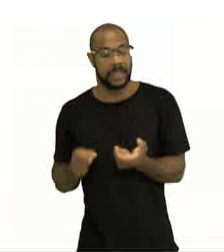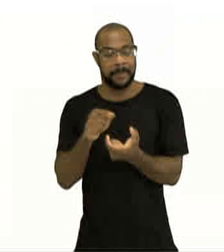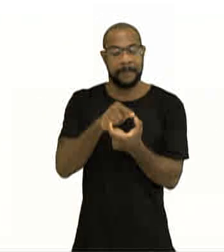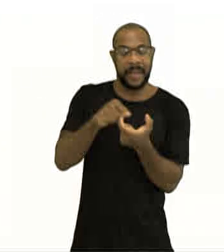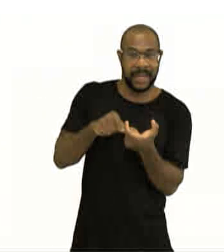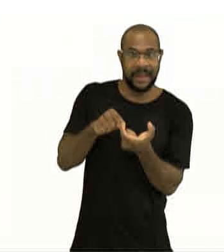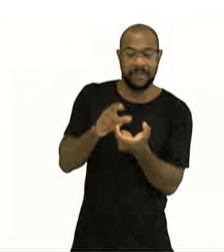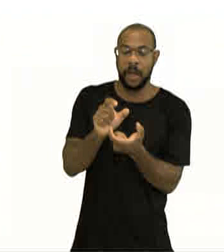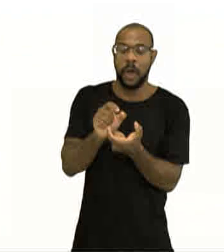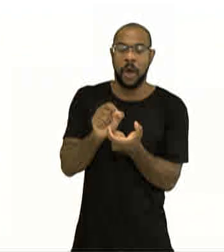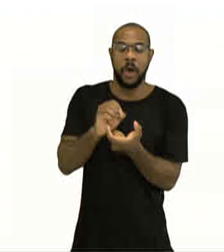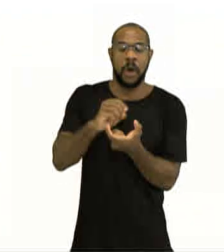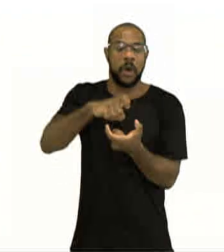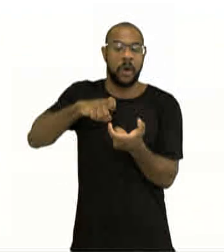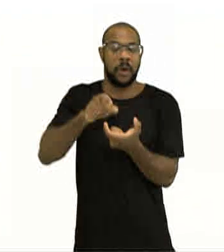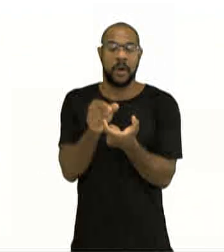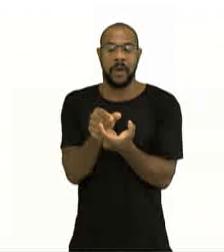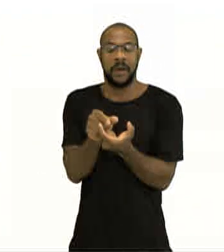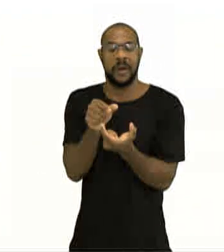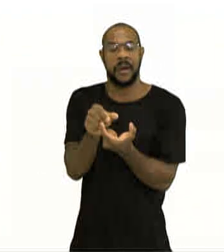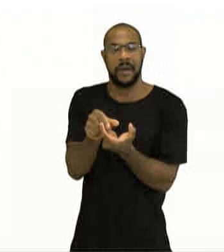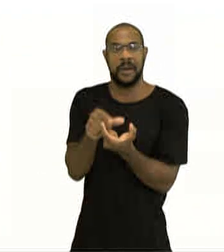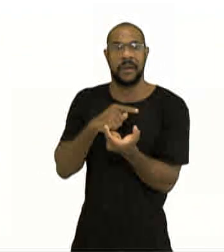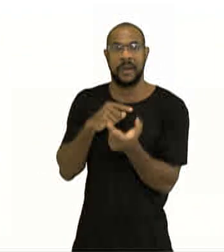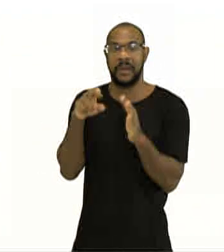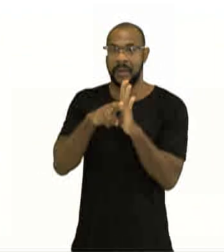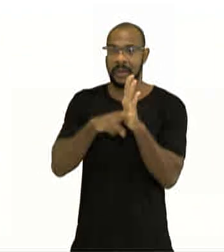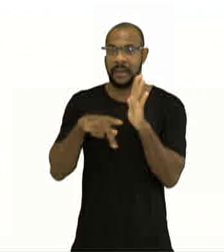palavras oxítonas acentuadas que fazem parte da regra?